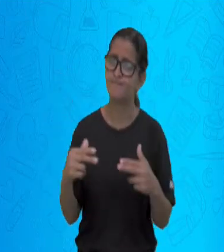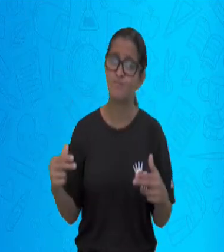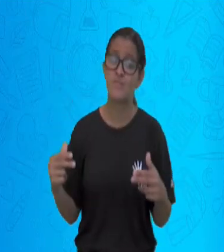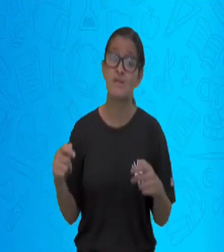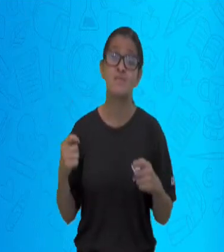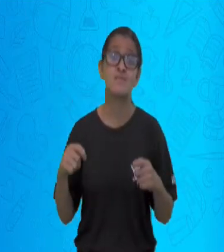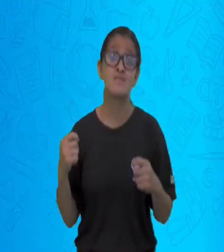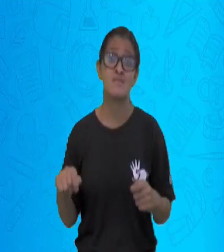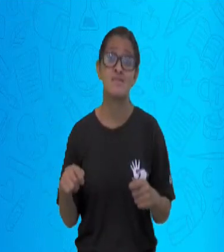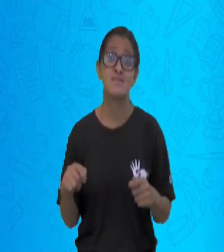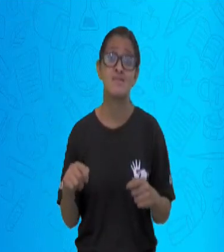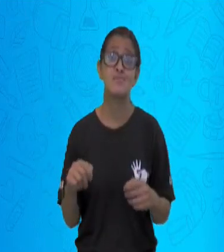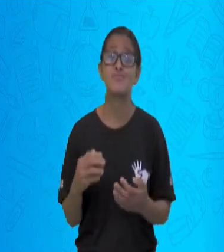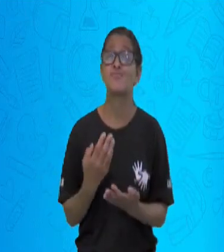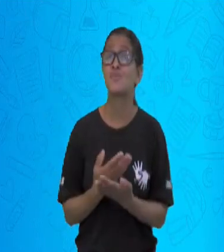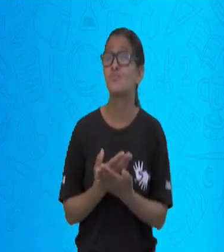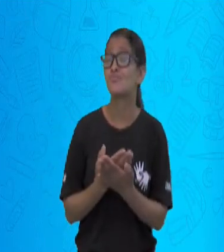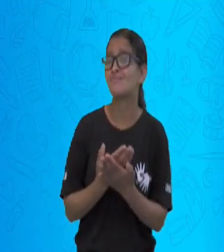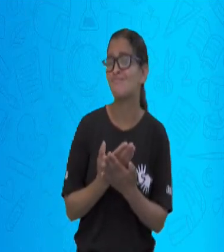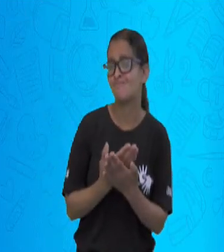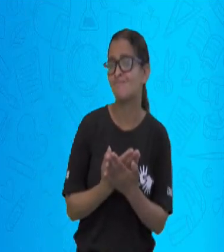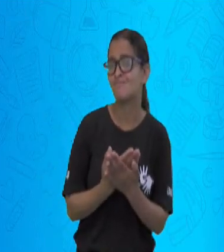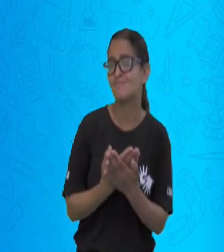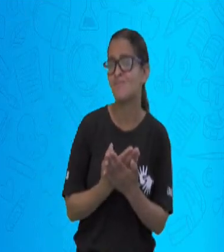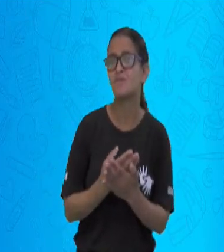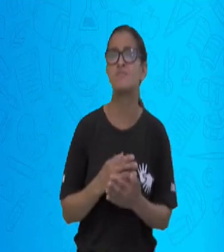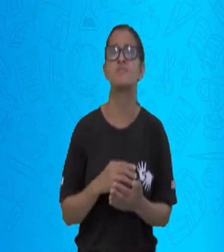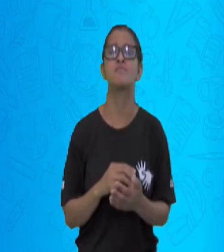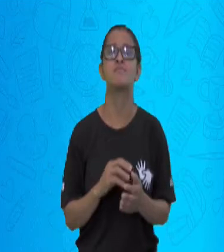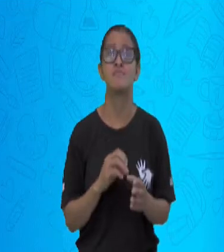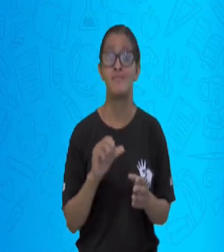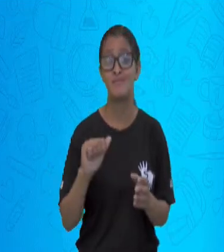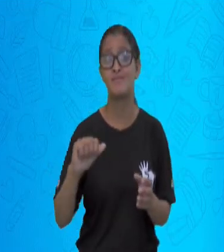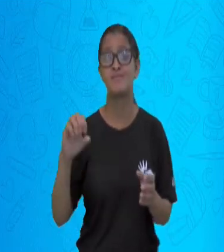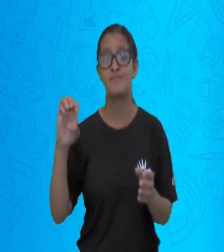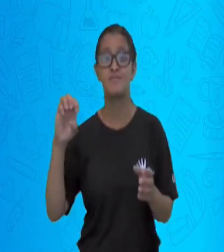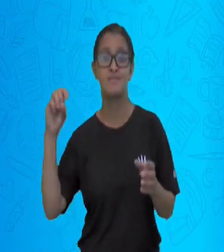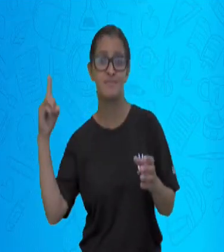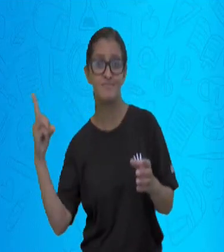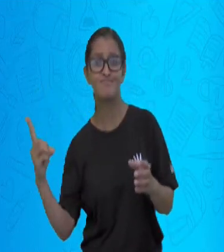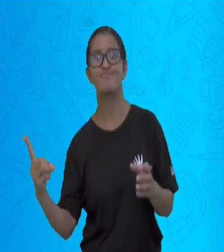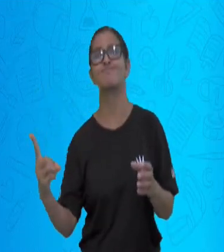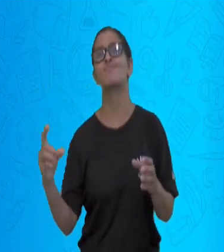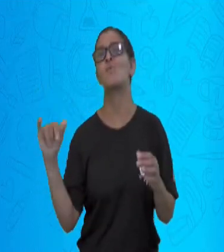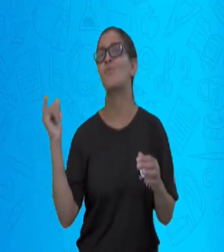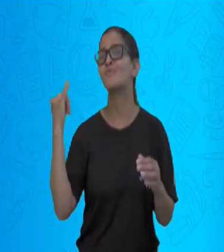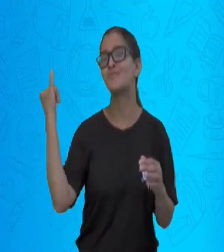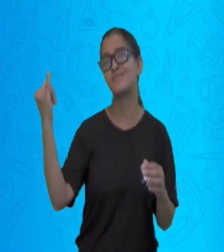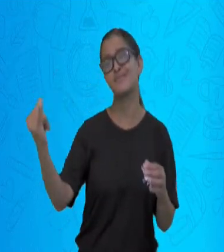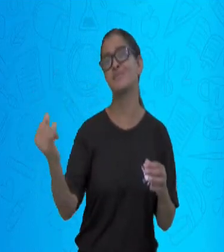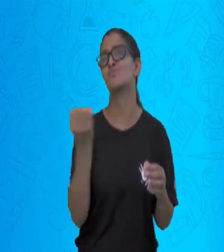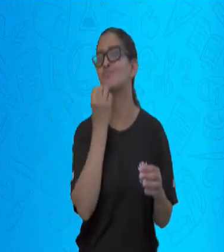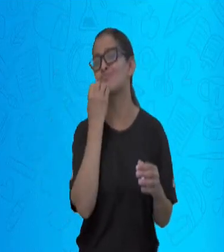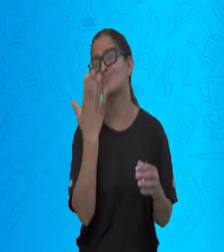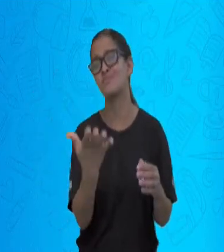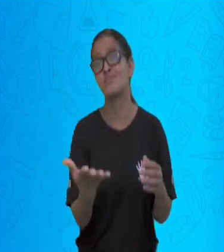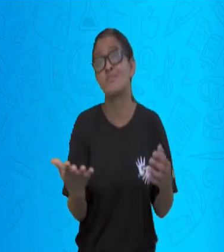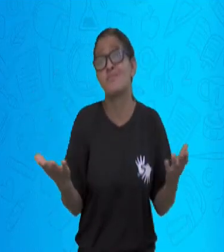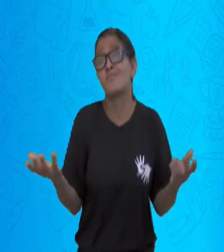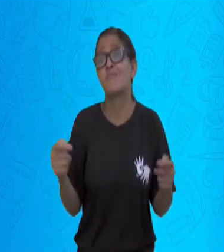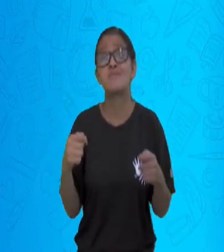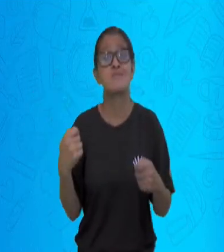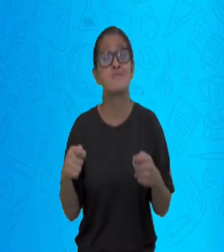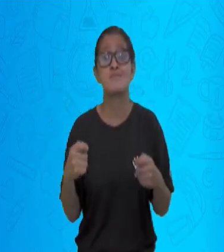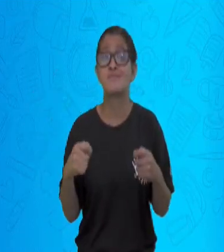distância, usar a internet, usar o telefone. Isso que veio de benefício, né? Então, jamais imaginaríamos que